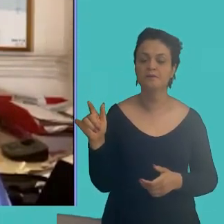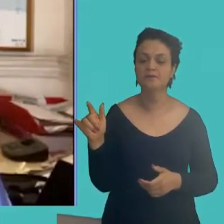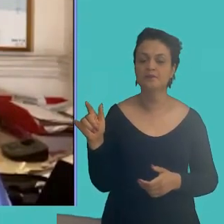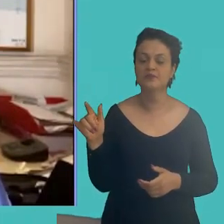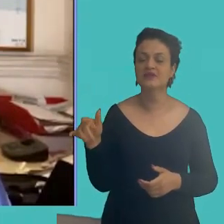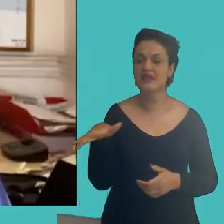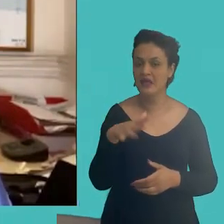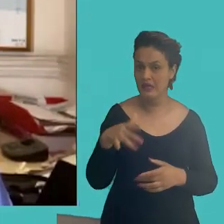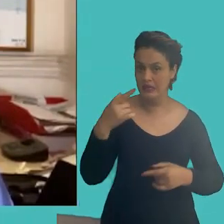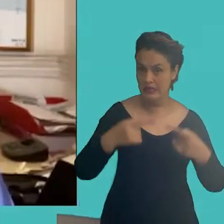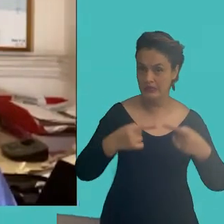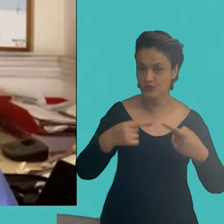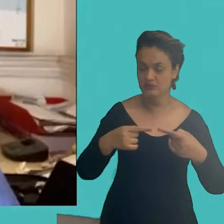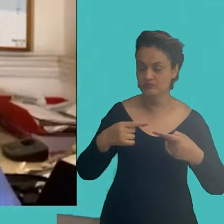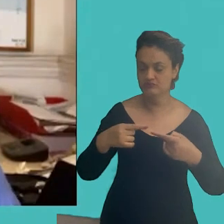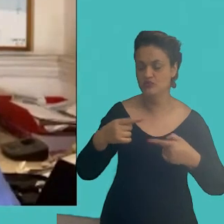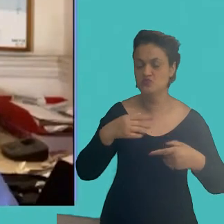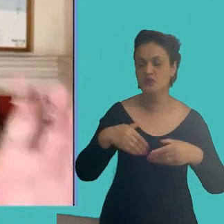desse ano.